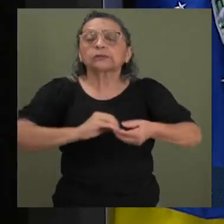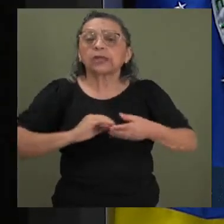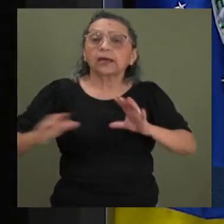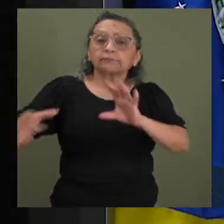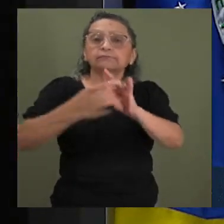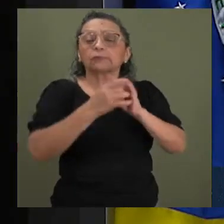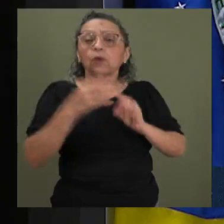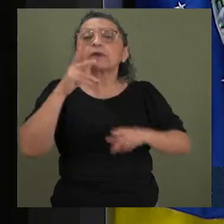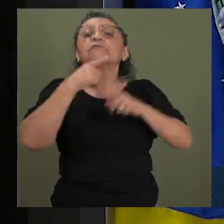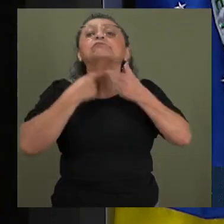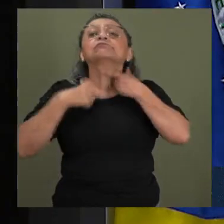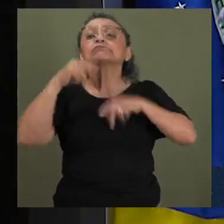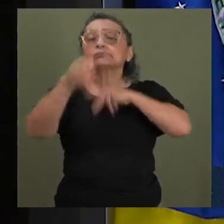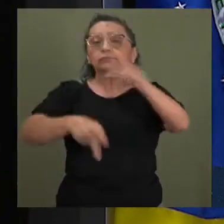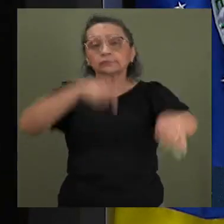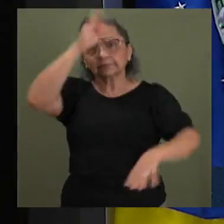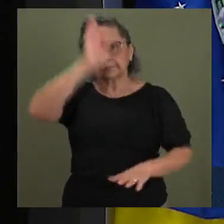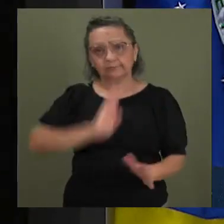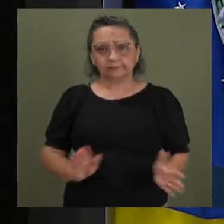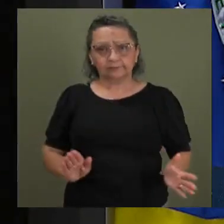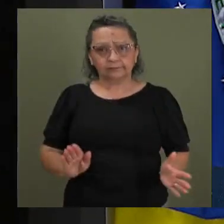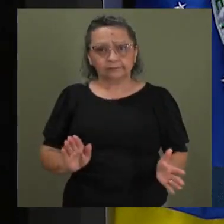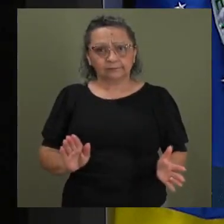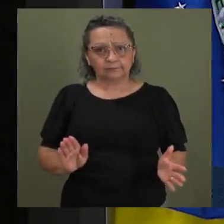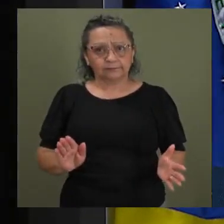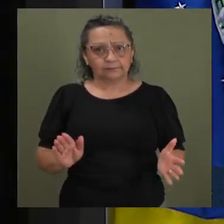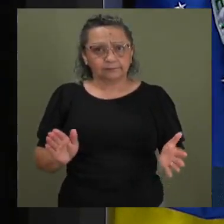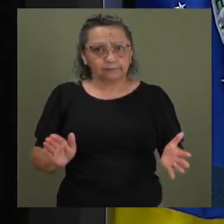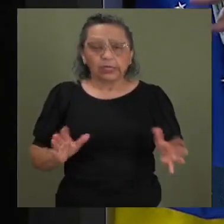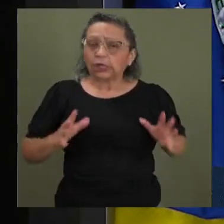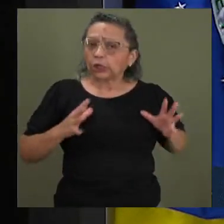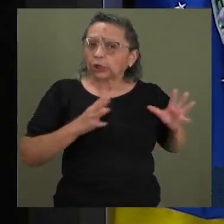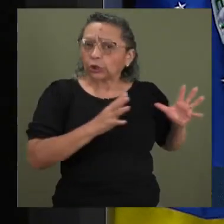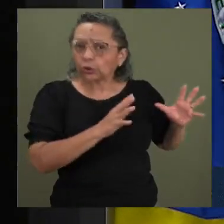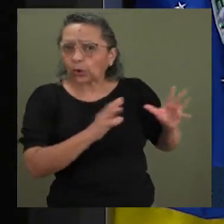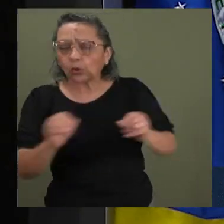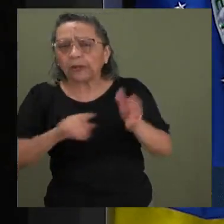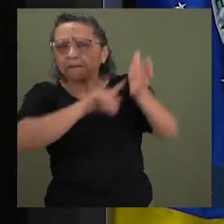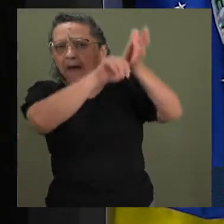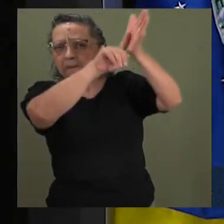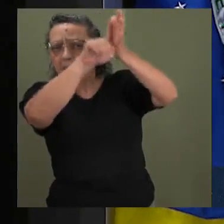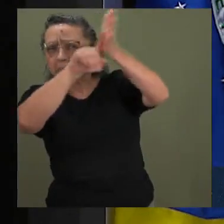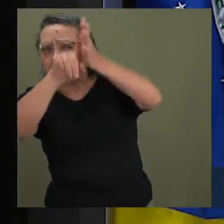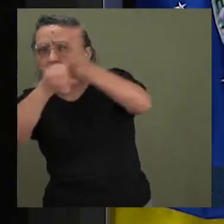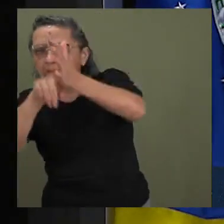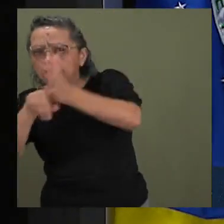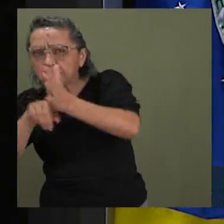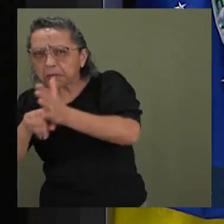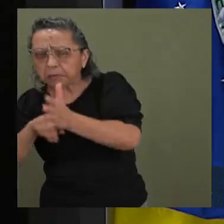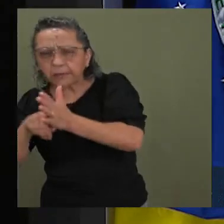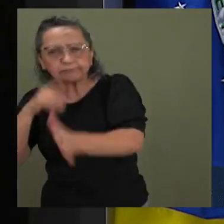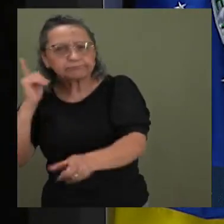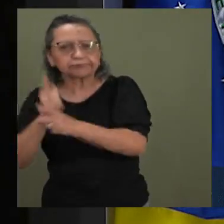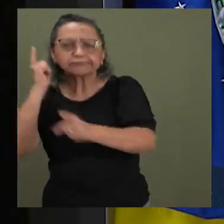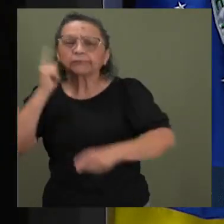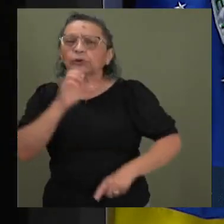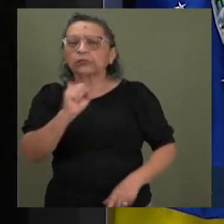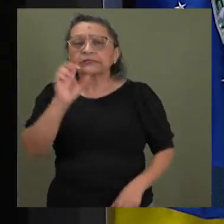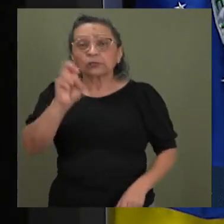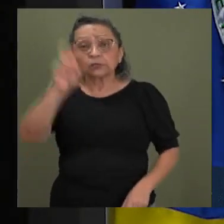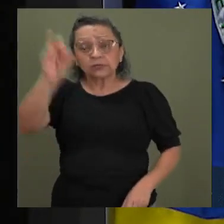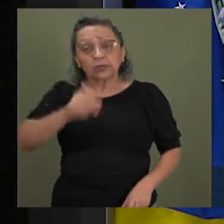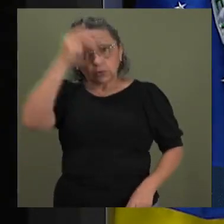da população brasileira. Repito, em todas as pesquisas, pelo menos 85% do povo brasileiro